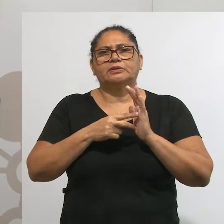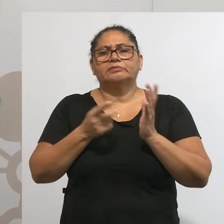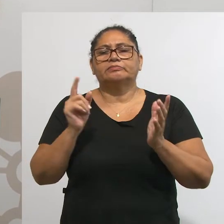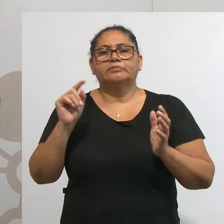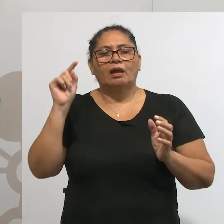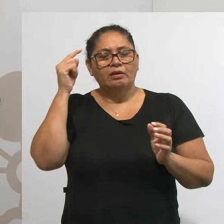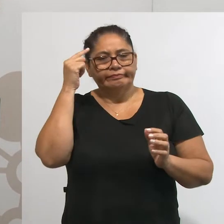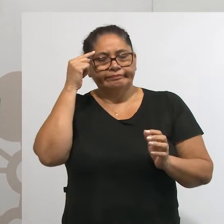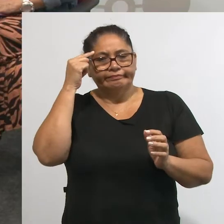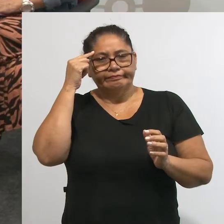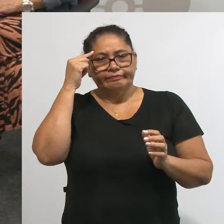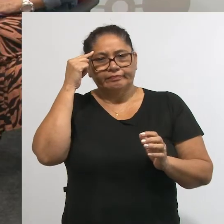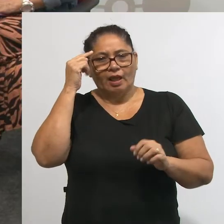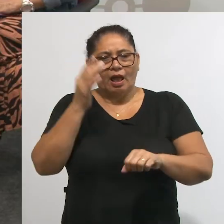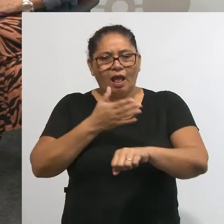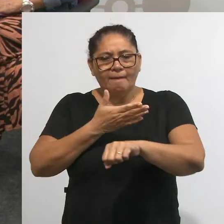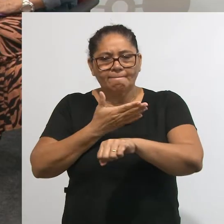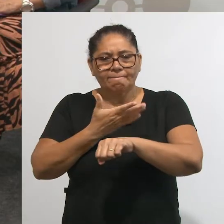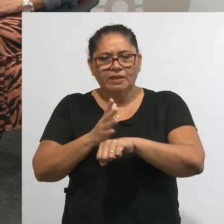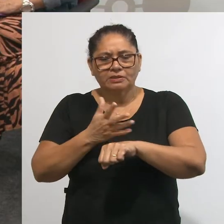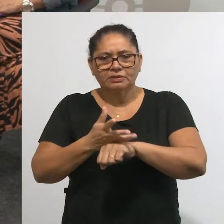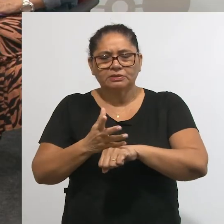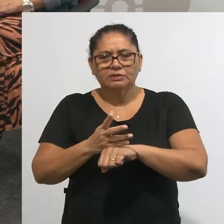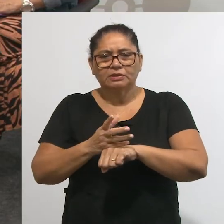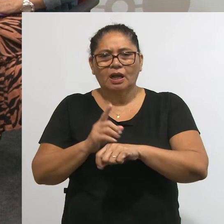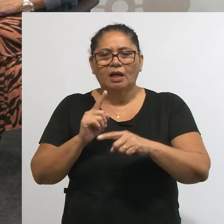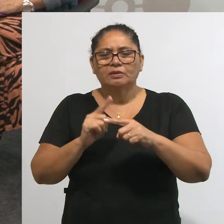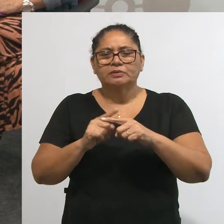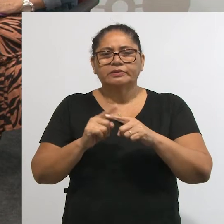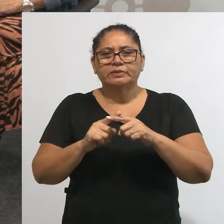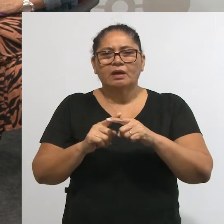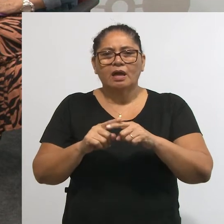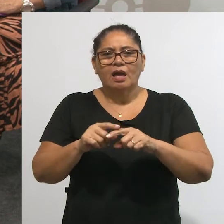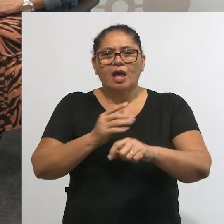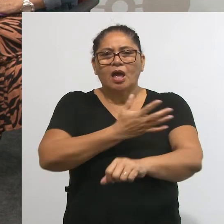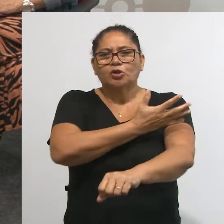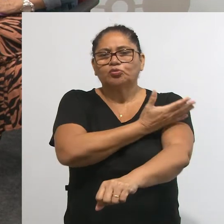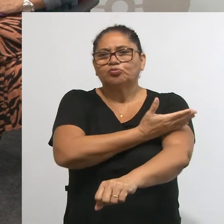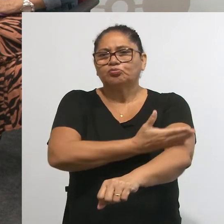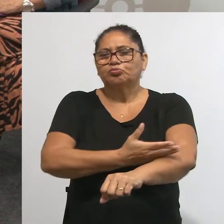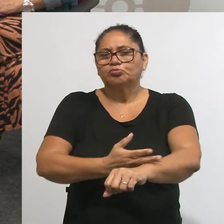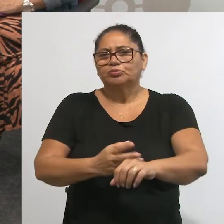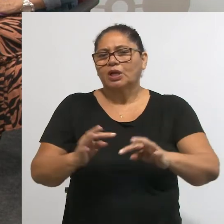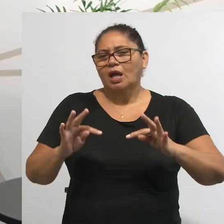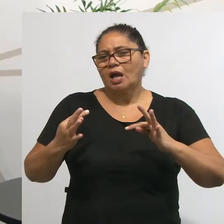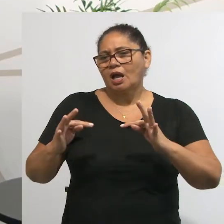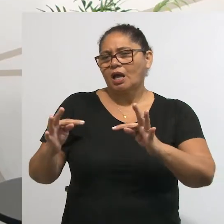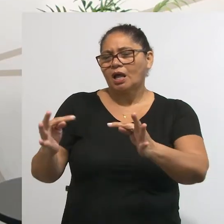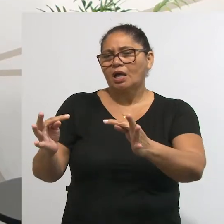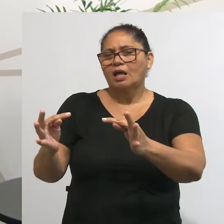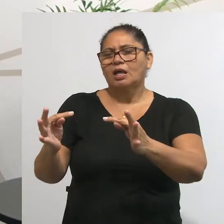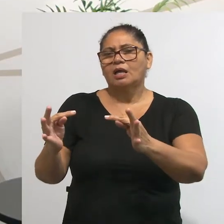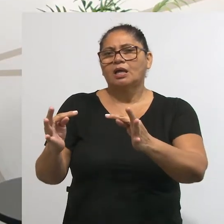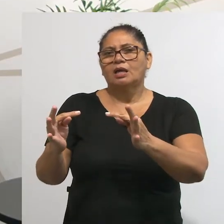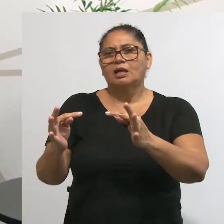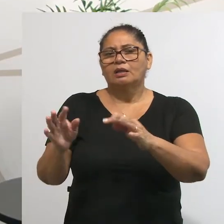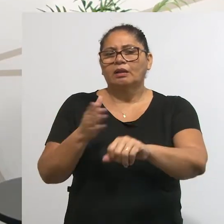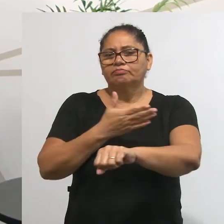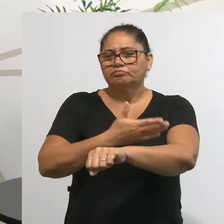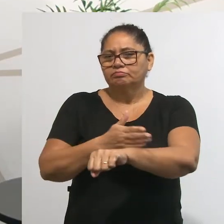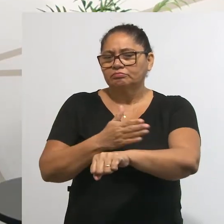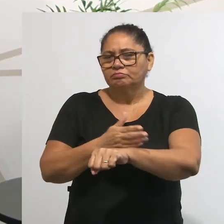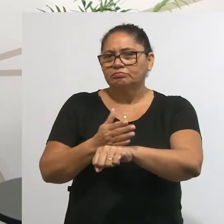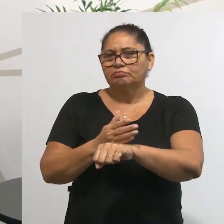para o Paulo Freire? Praxis, porque a gente costuma pensar na teoria separada